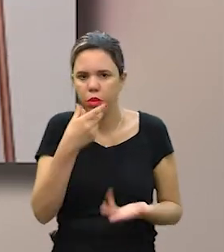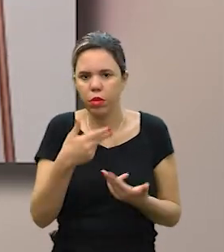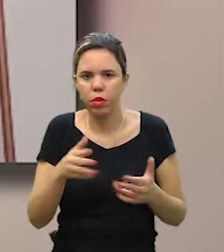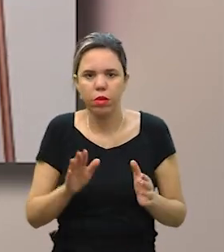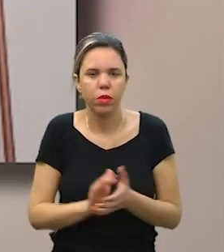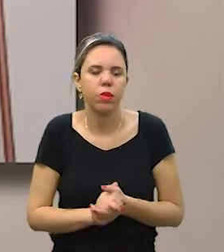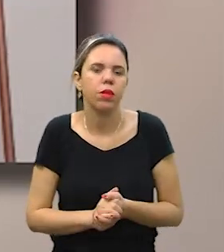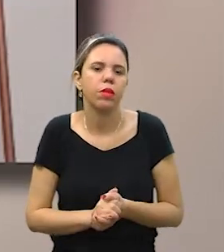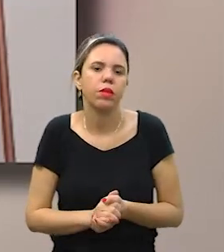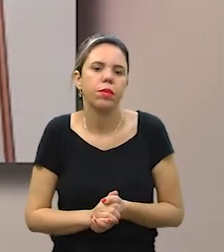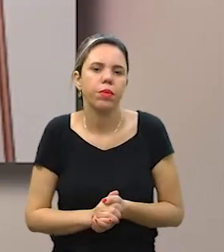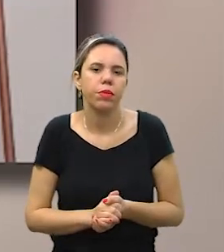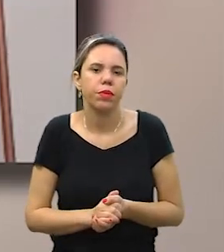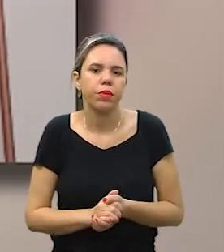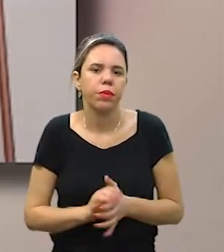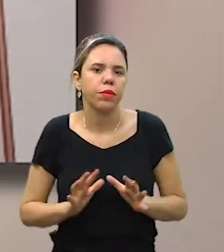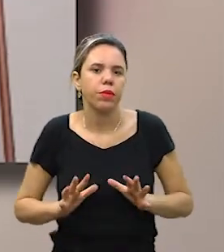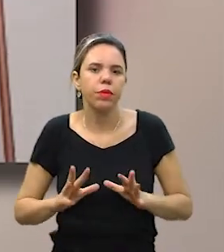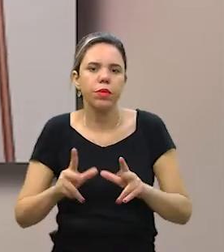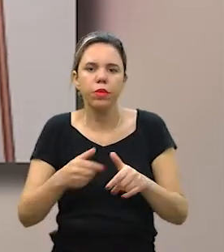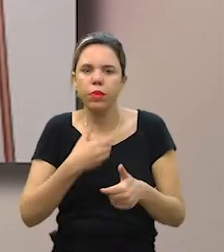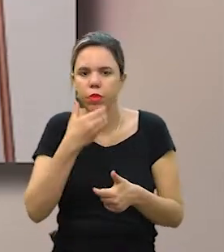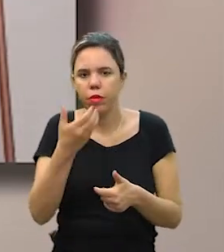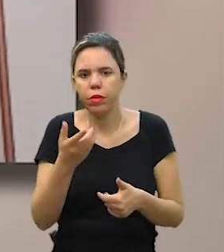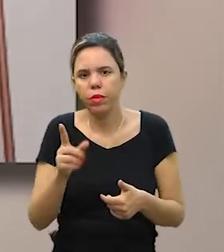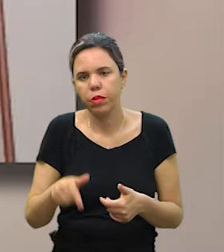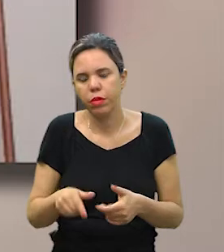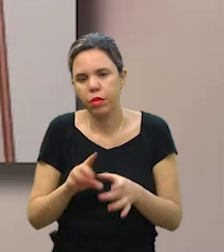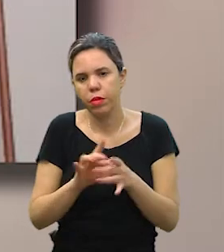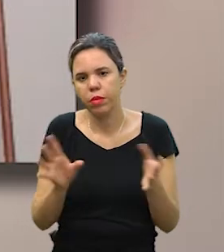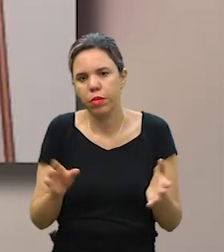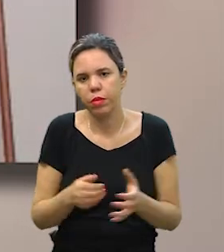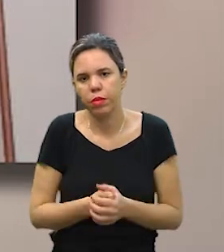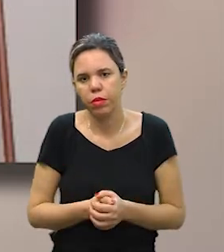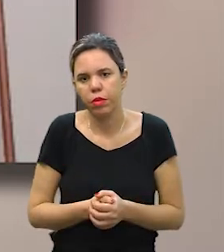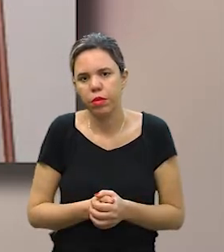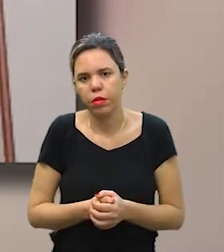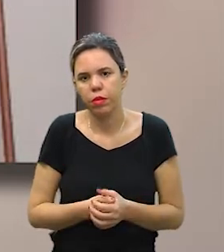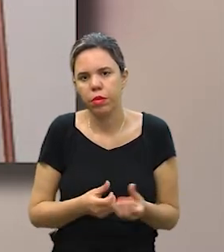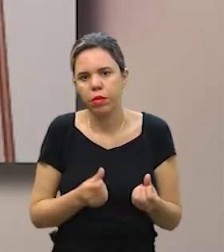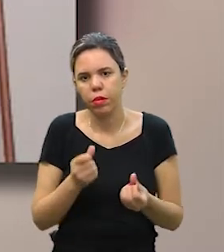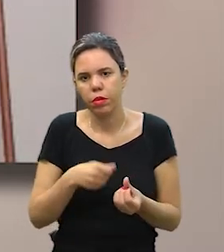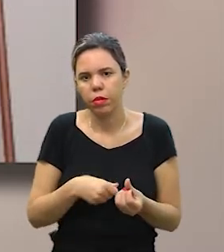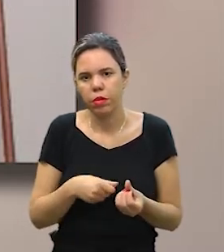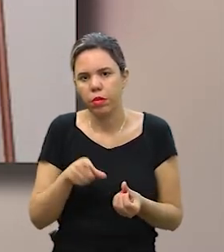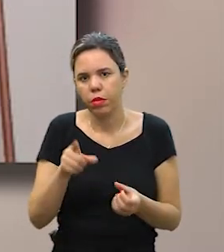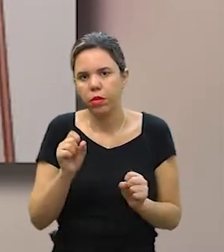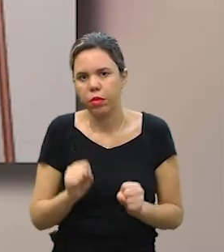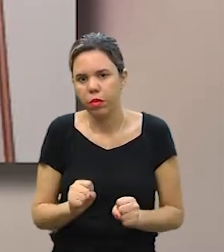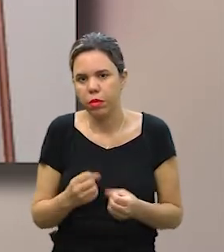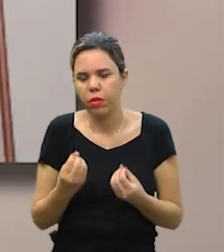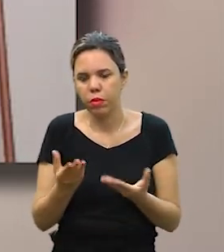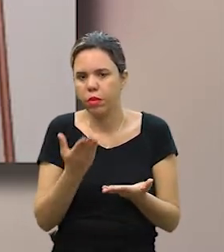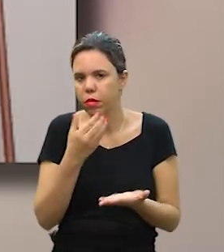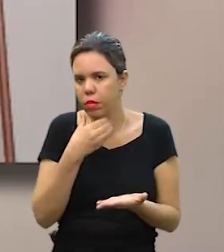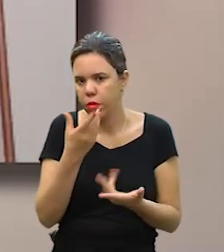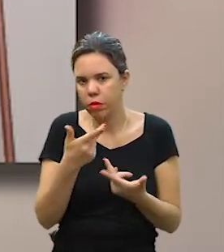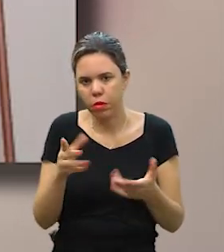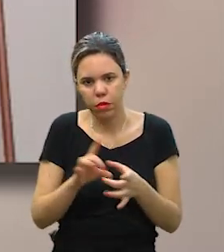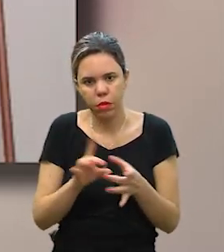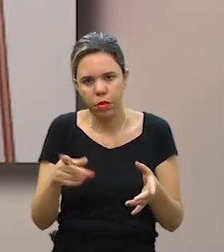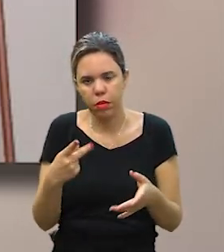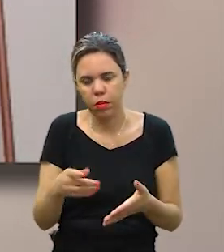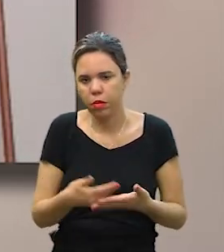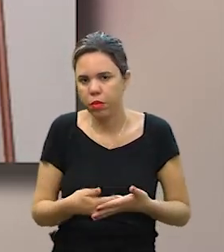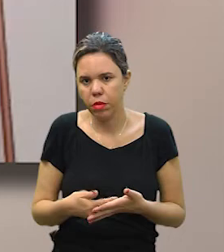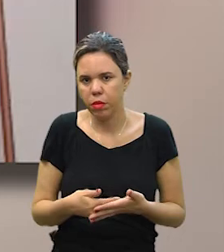de fruta, tá? Então, todas as frutas são liberadas a partir do sexto mês. Você pode dar a fruta que você